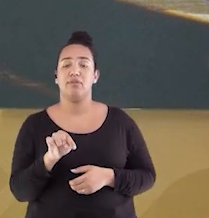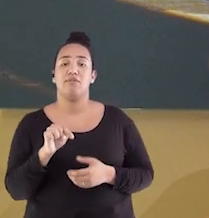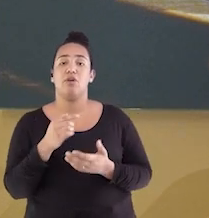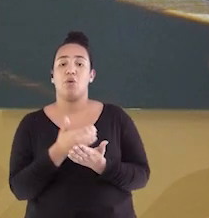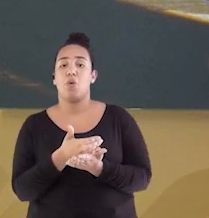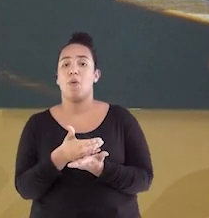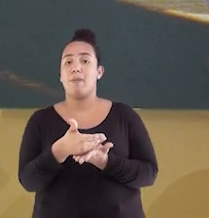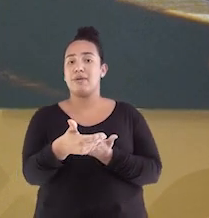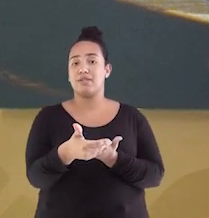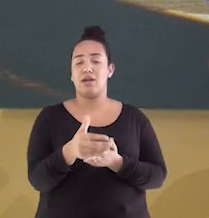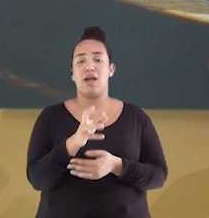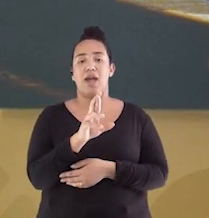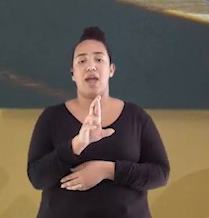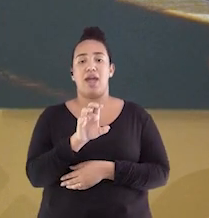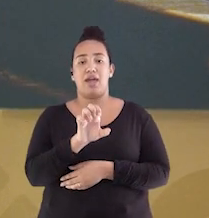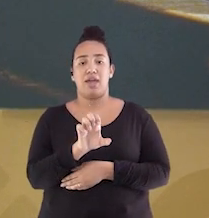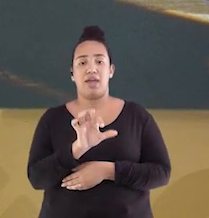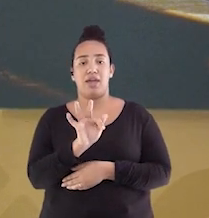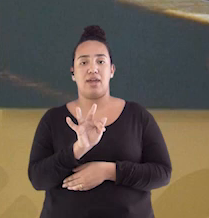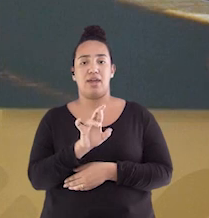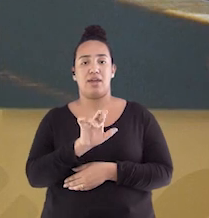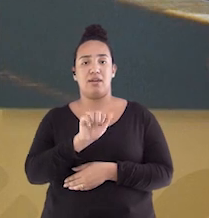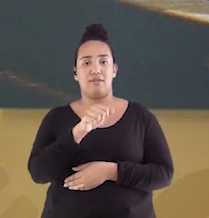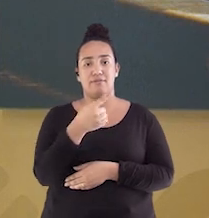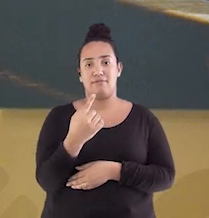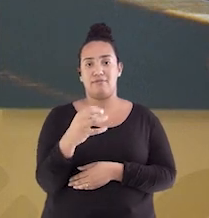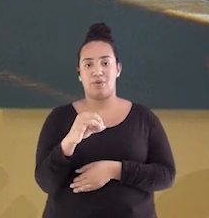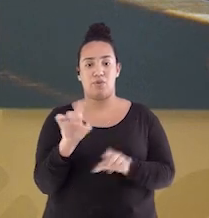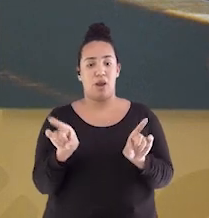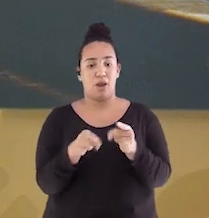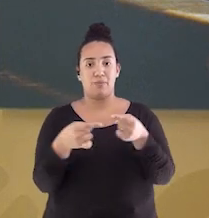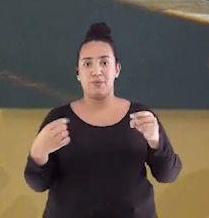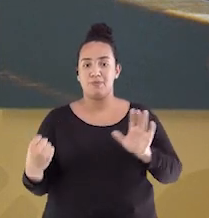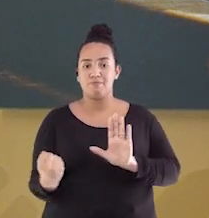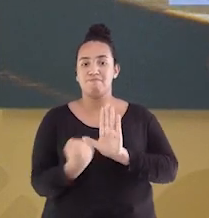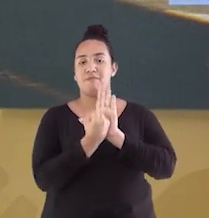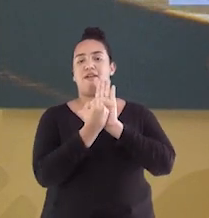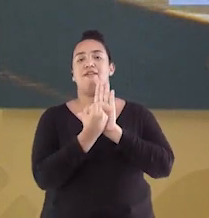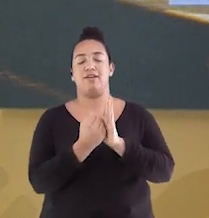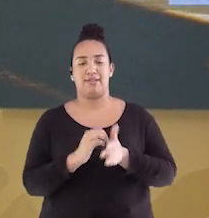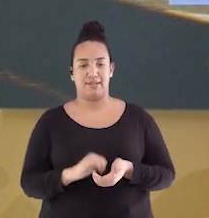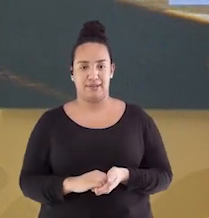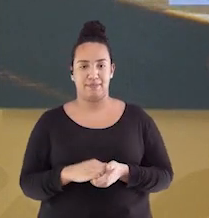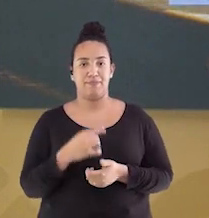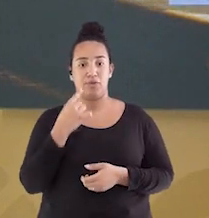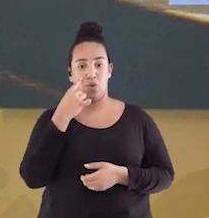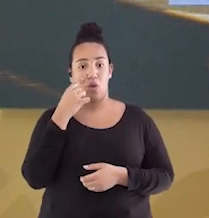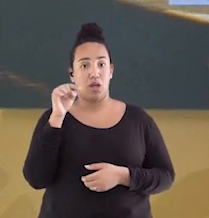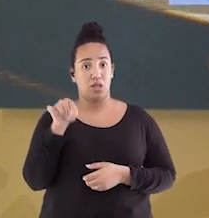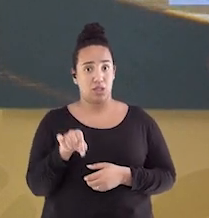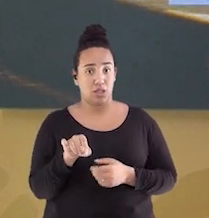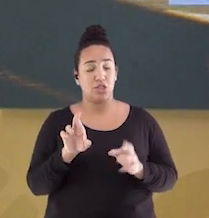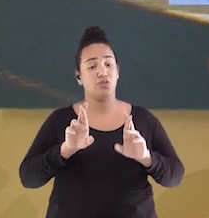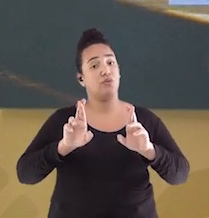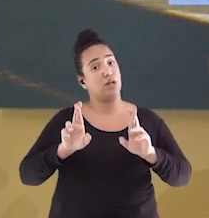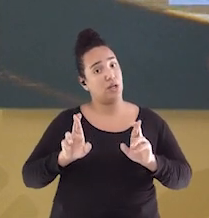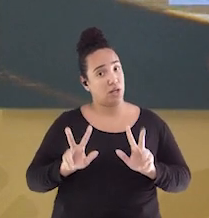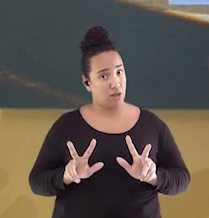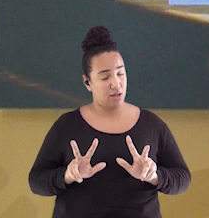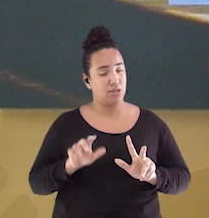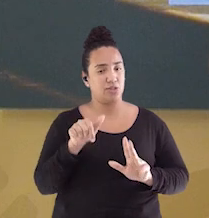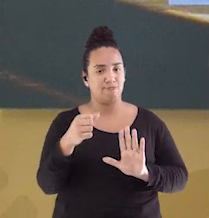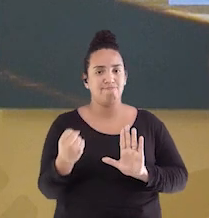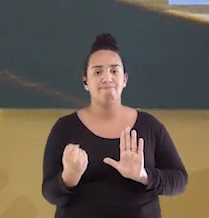disse, é a parte mais marcante da música. O refrão vai ser um pouquinho diferente para ficar bem